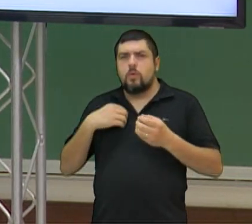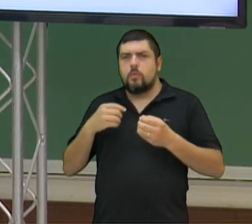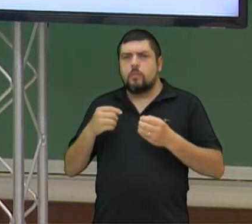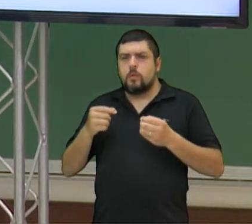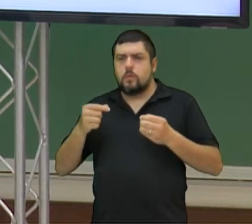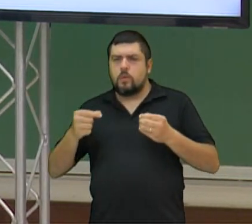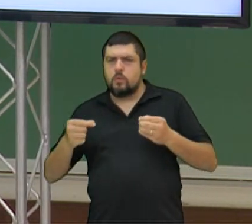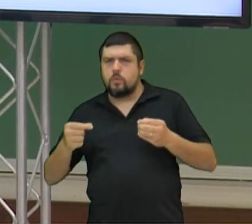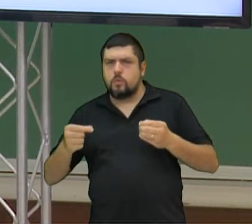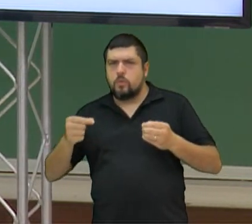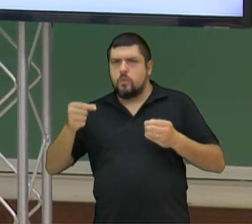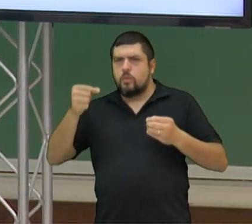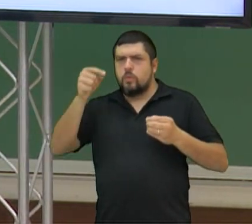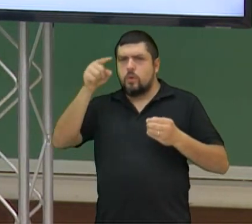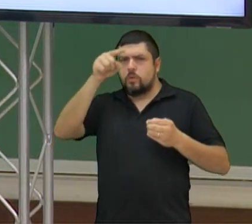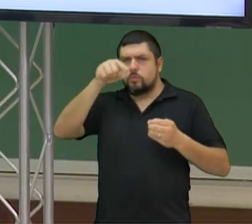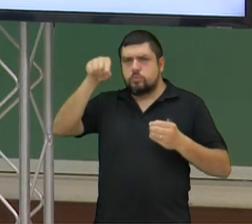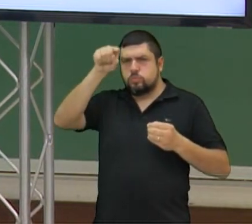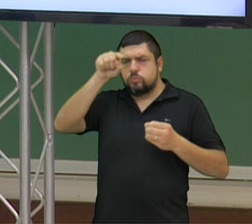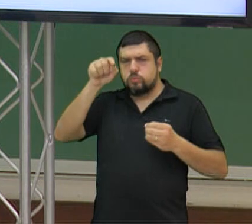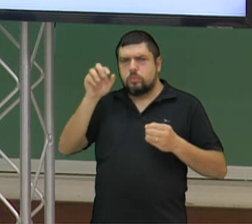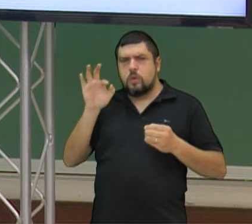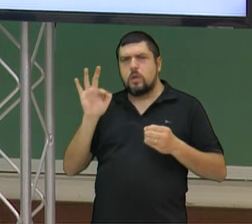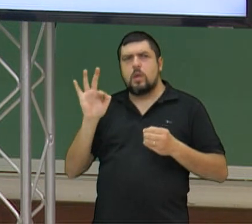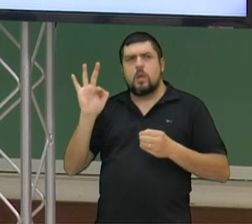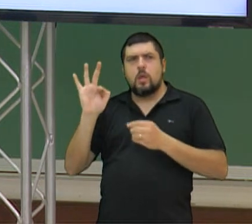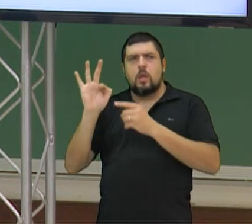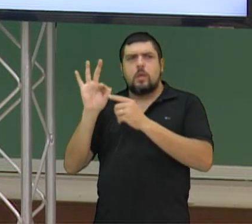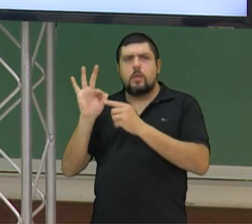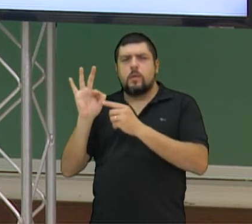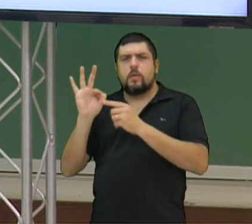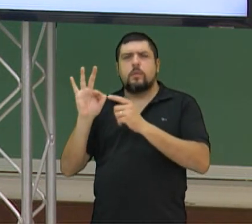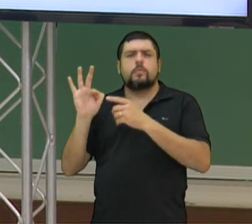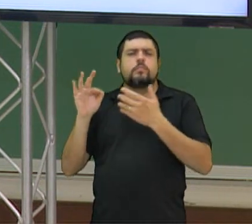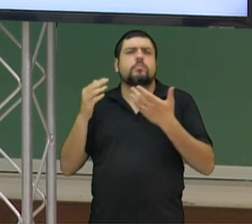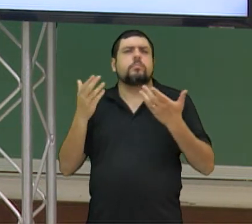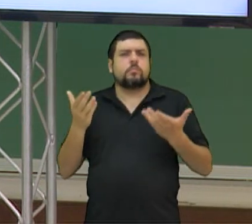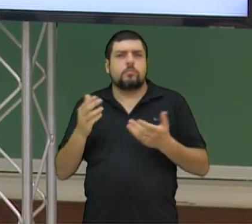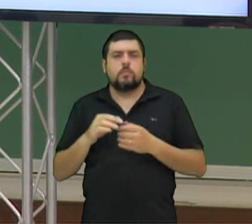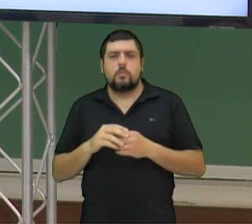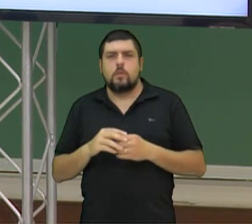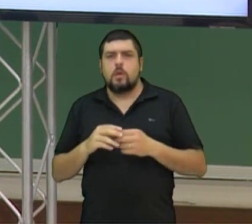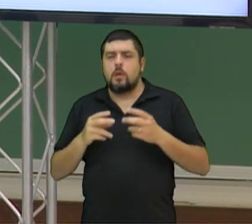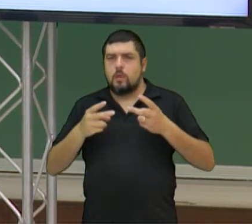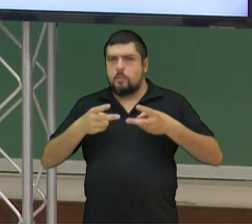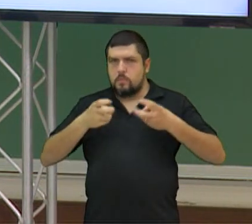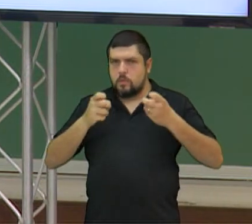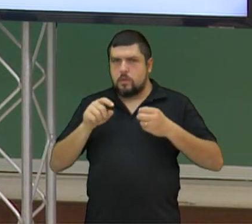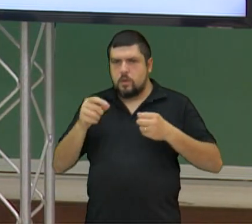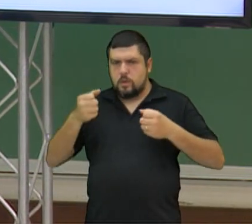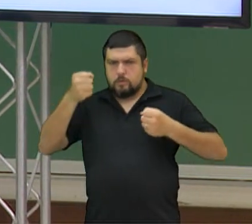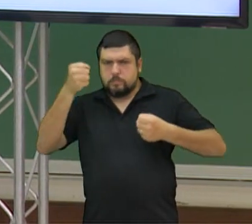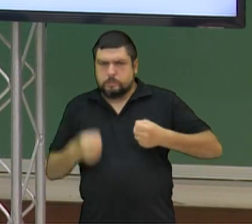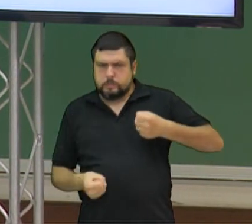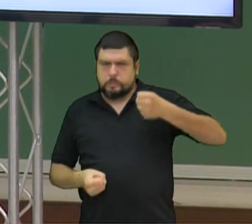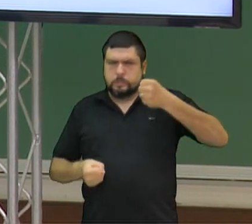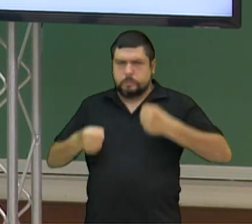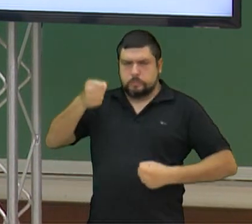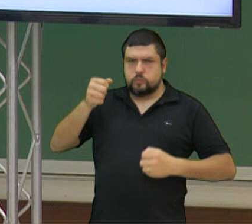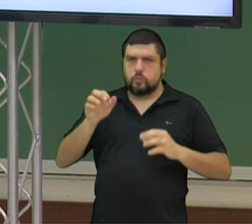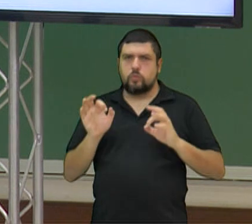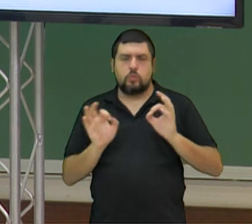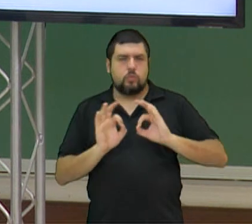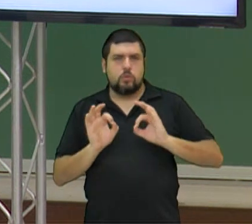exercida aqui para poder compensar e equilibrar esse peso, né? Veja que a palavra aqui é equilibrar, não é puxar, né? Porque aqui nós estamos trabalhando